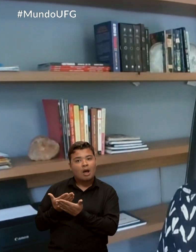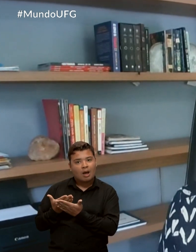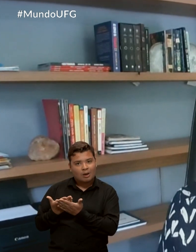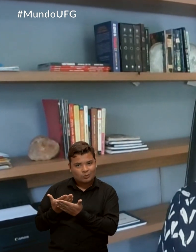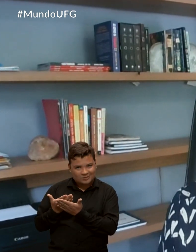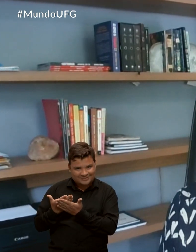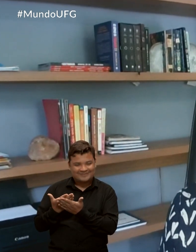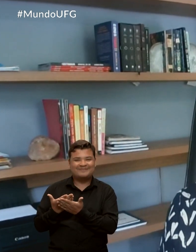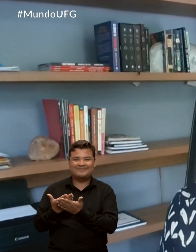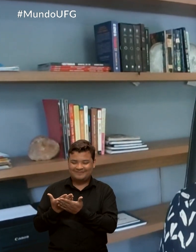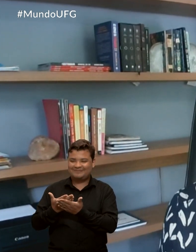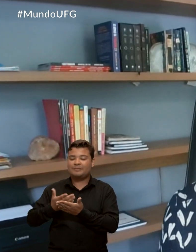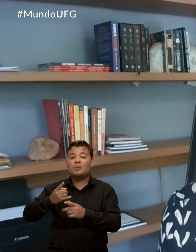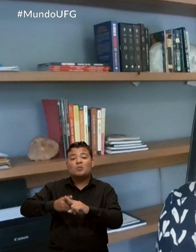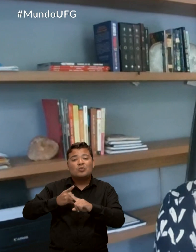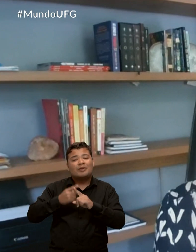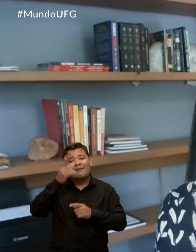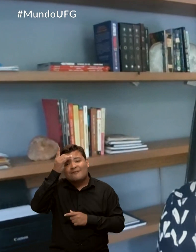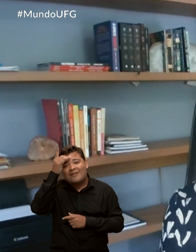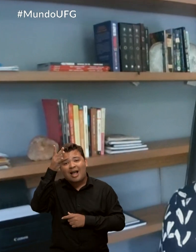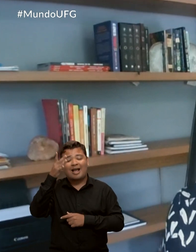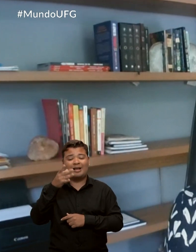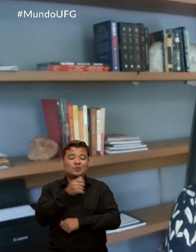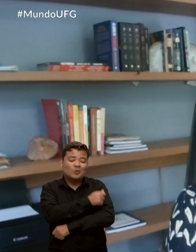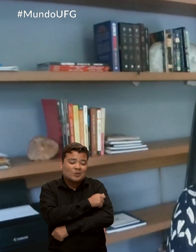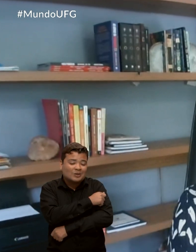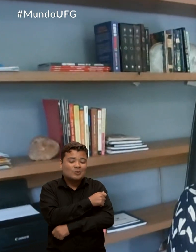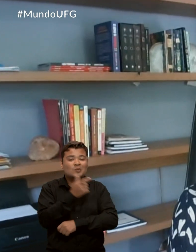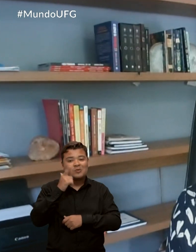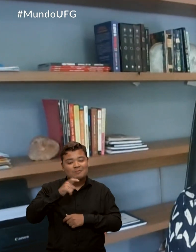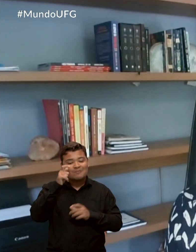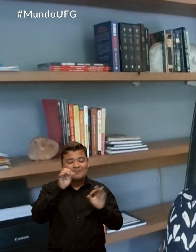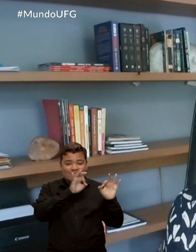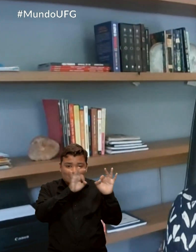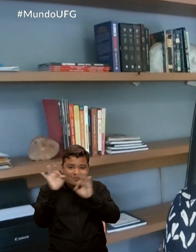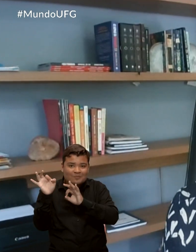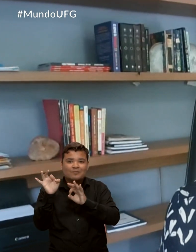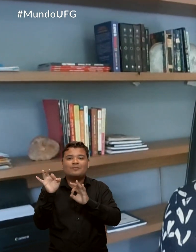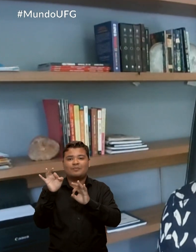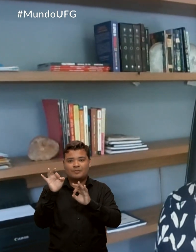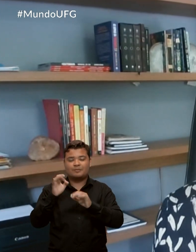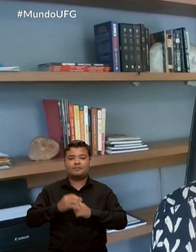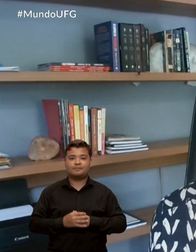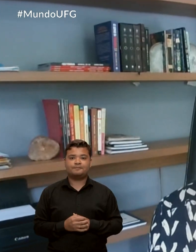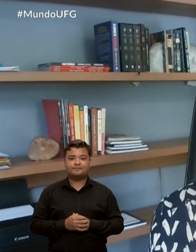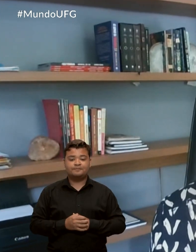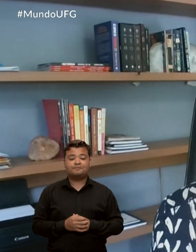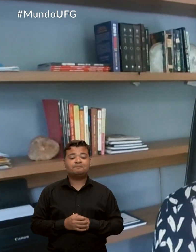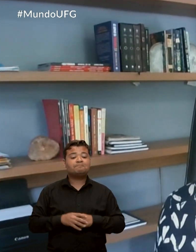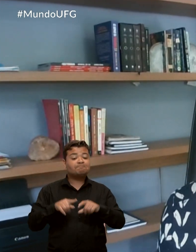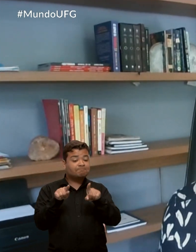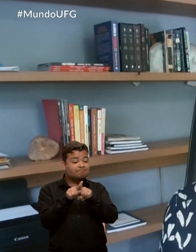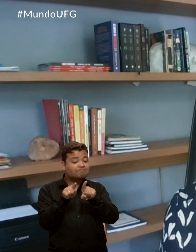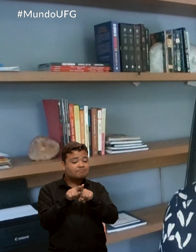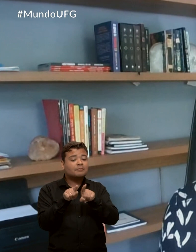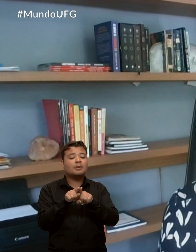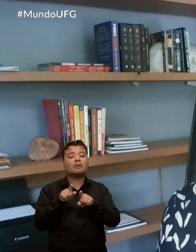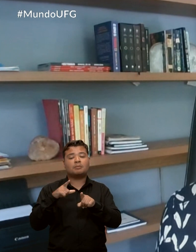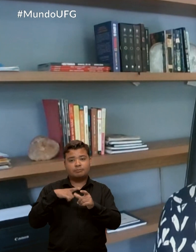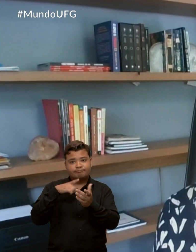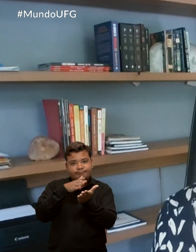uma facilidade para o aluno que quiser conhecer o assunto. Também publicamos,